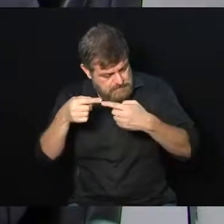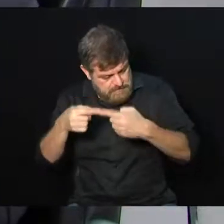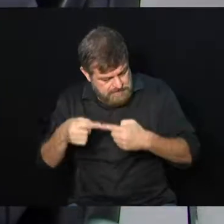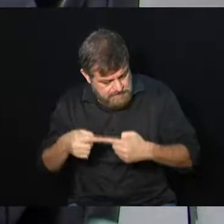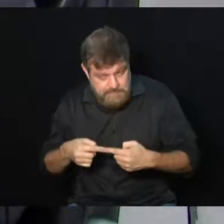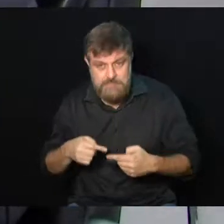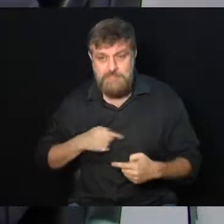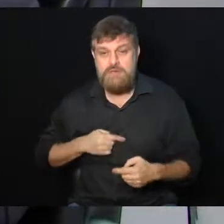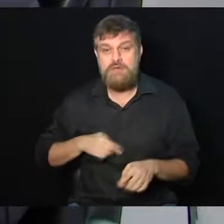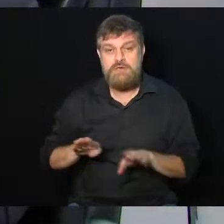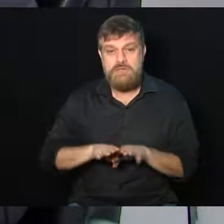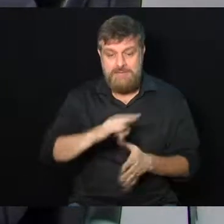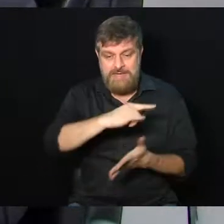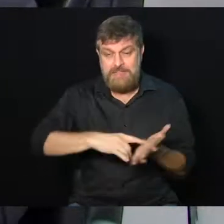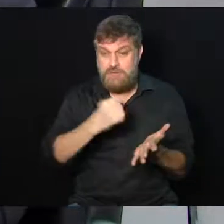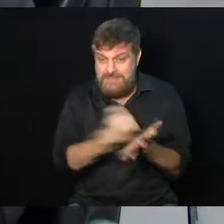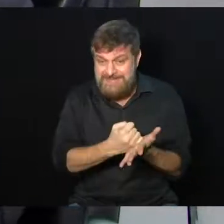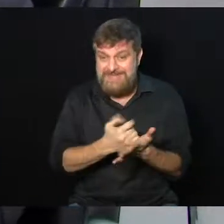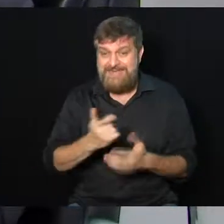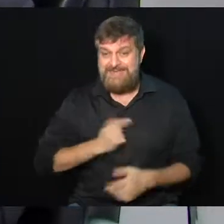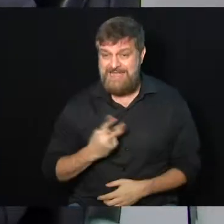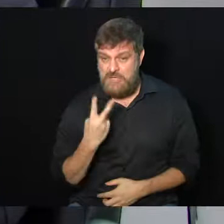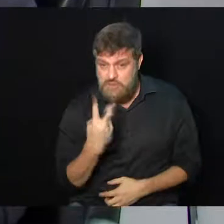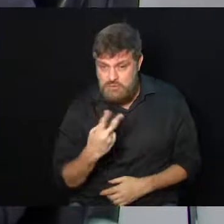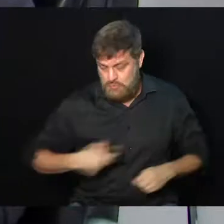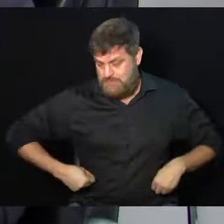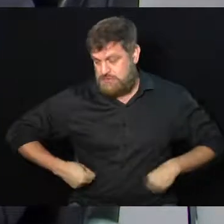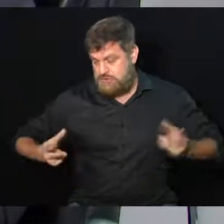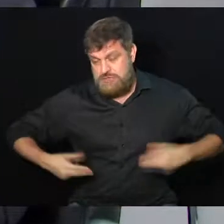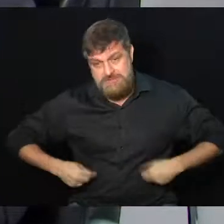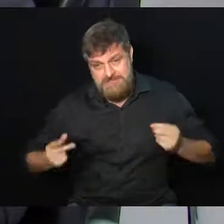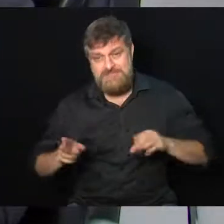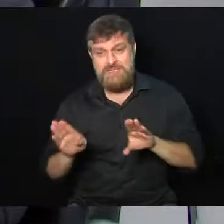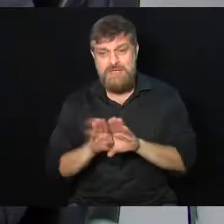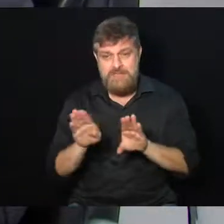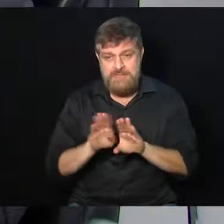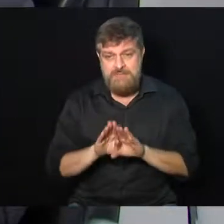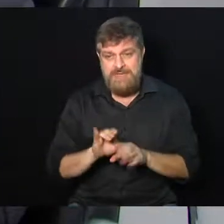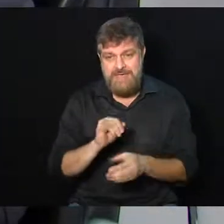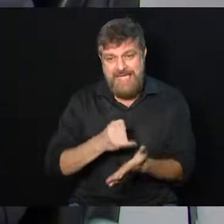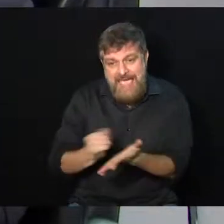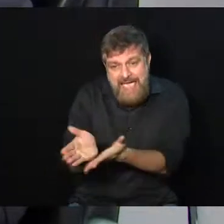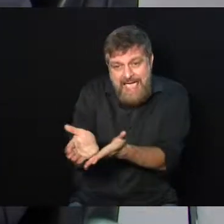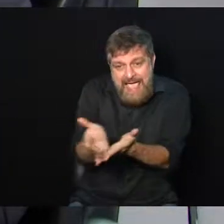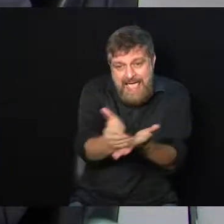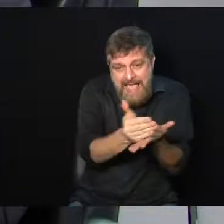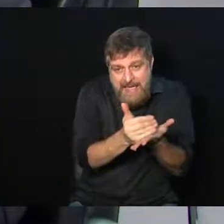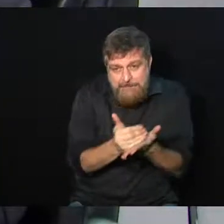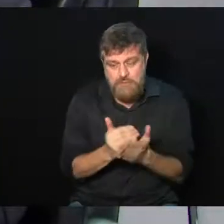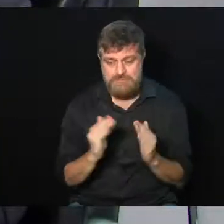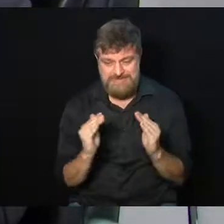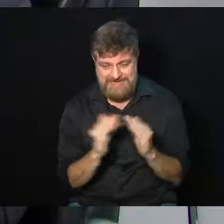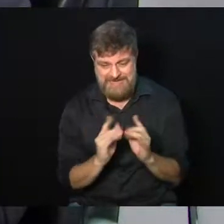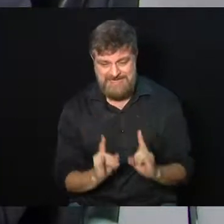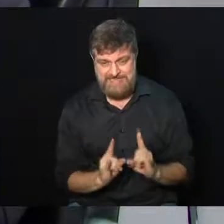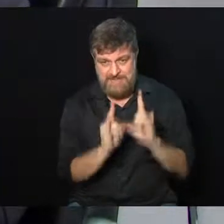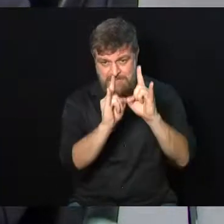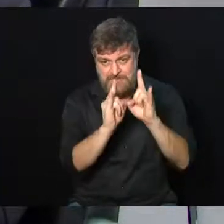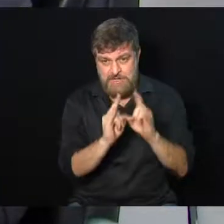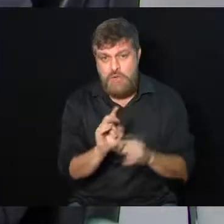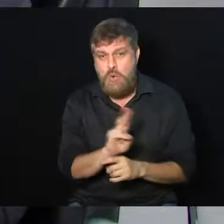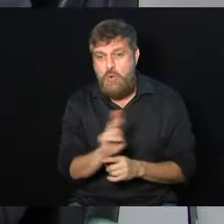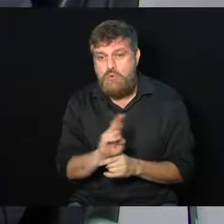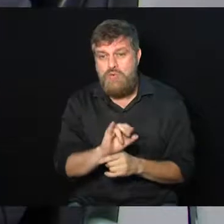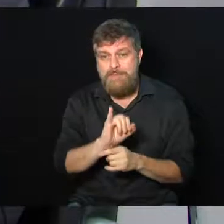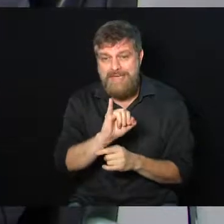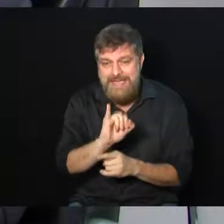além da escritura, há outras 2 despesas. A despesa com o imposto, no caso, o imposto na venda e compra é